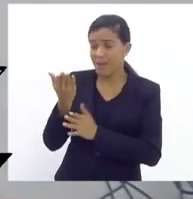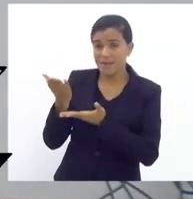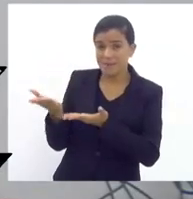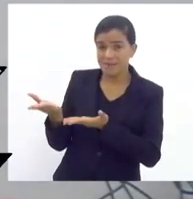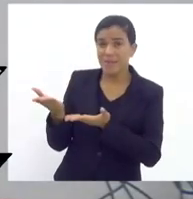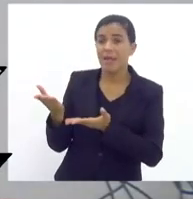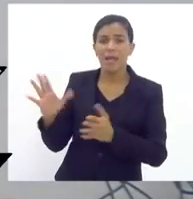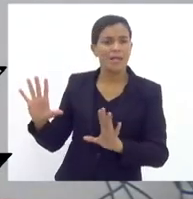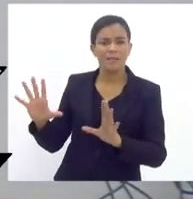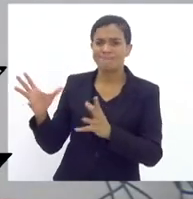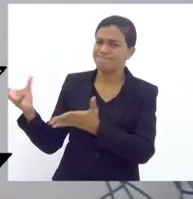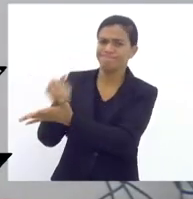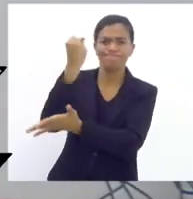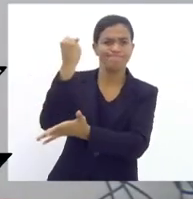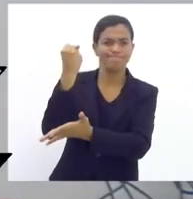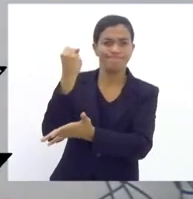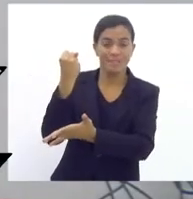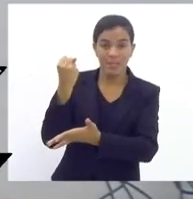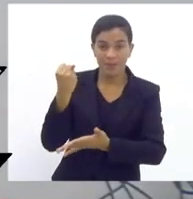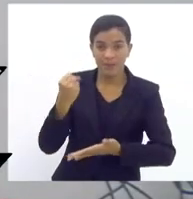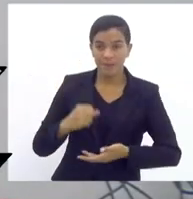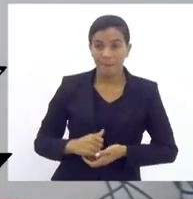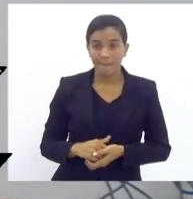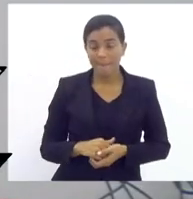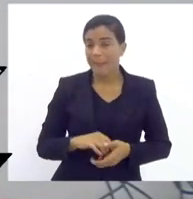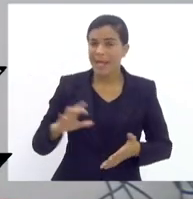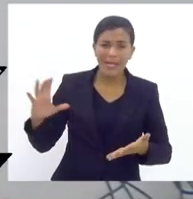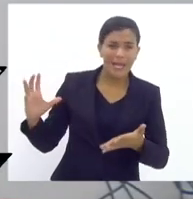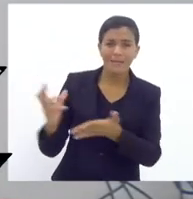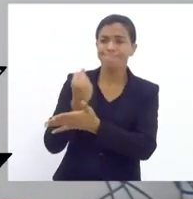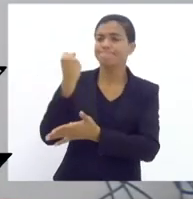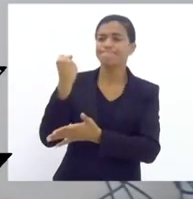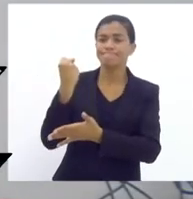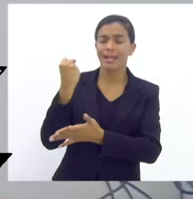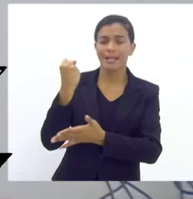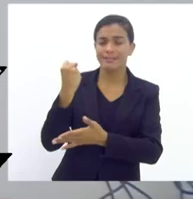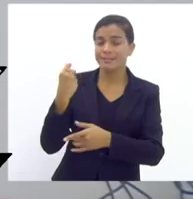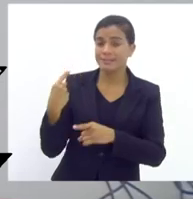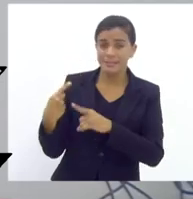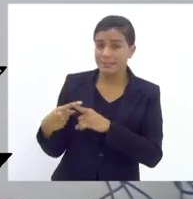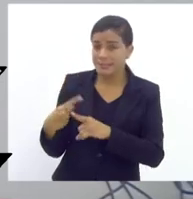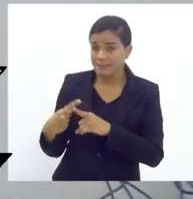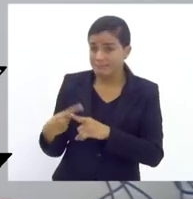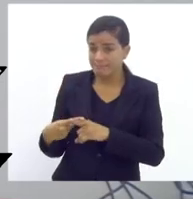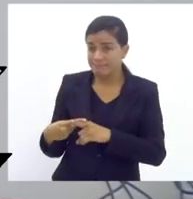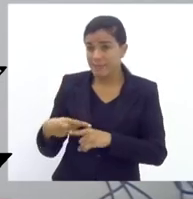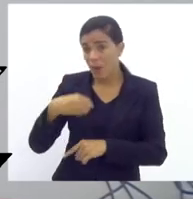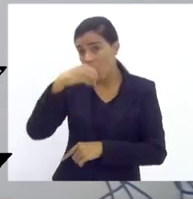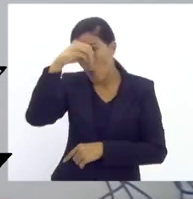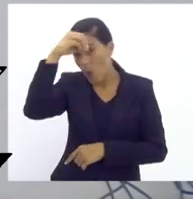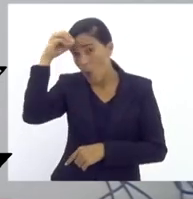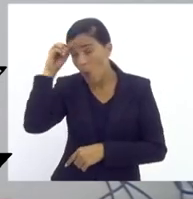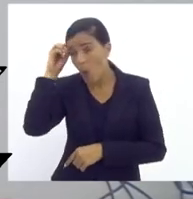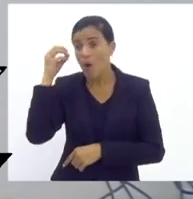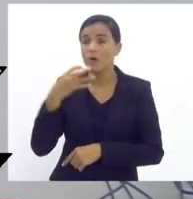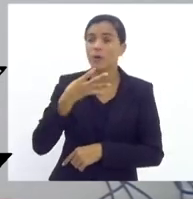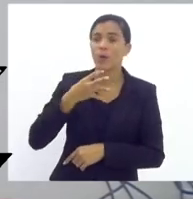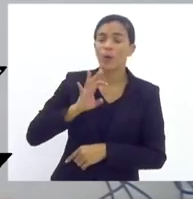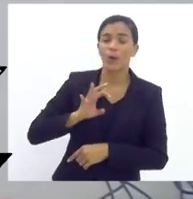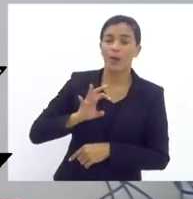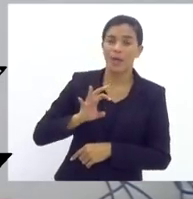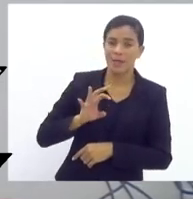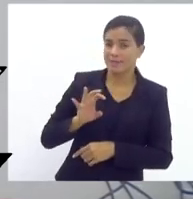ele ele abraça ele abraça às vezes sem conhecer